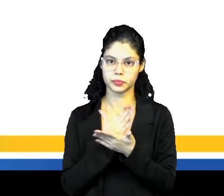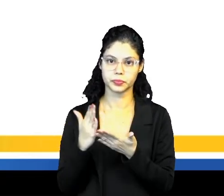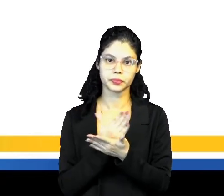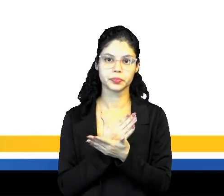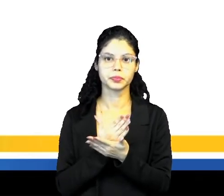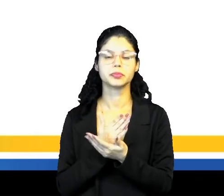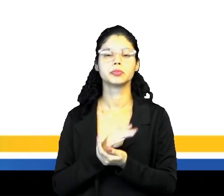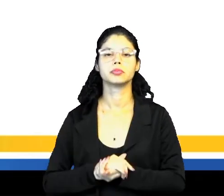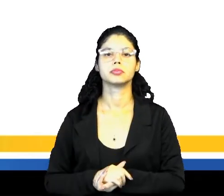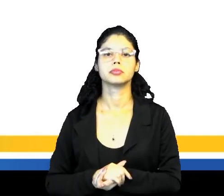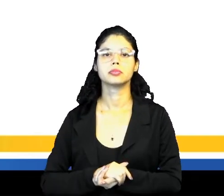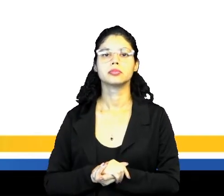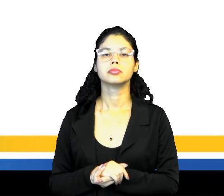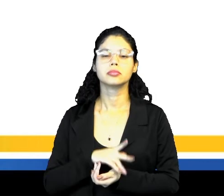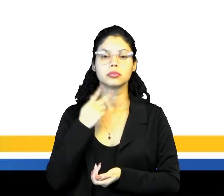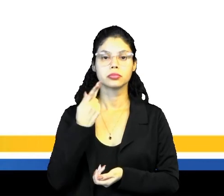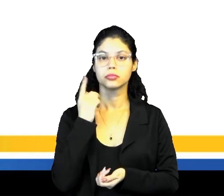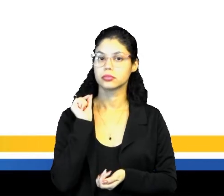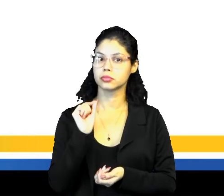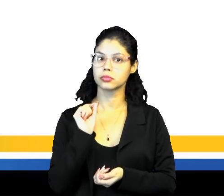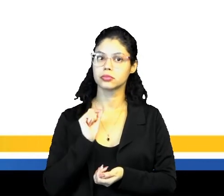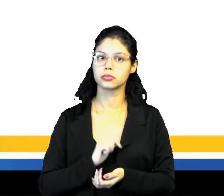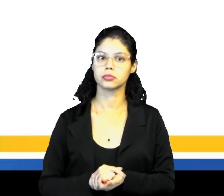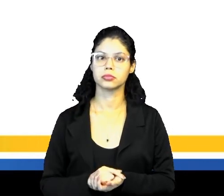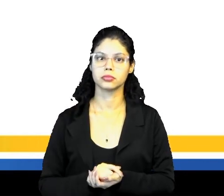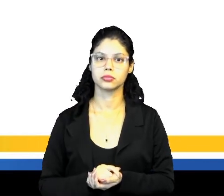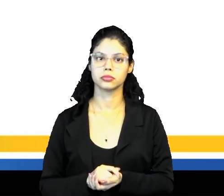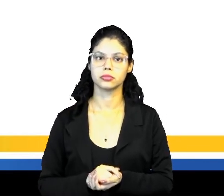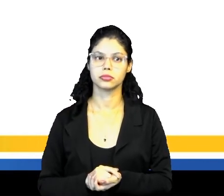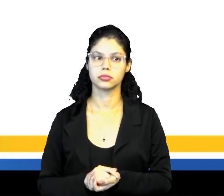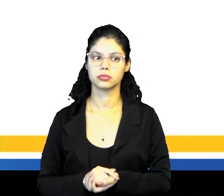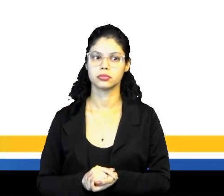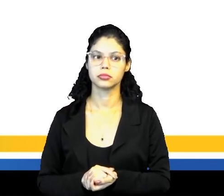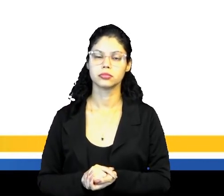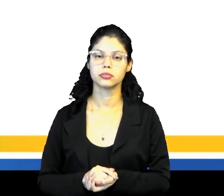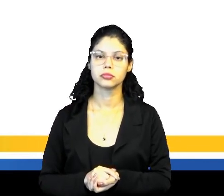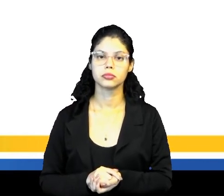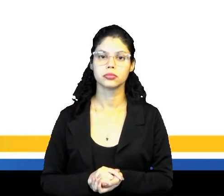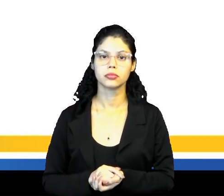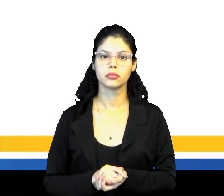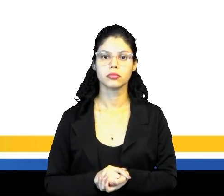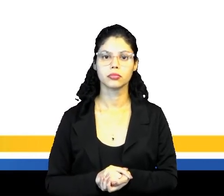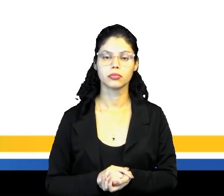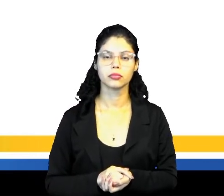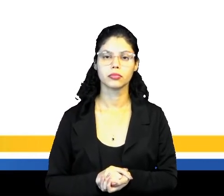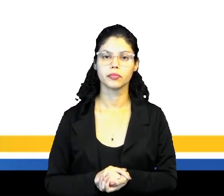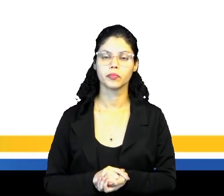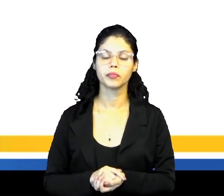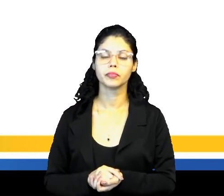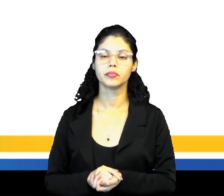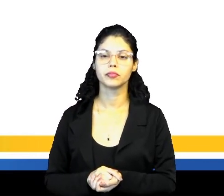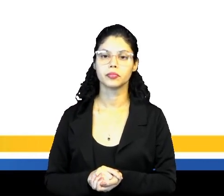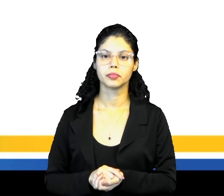e, enfim. Ele está falando, look, it's almost 11 o'clock.